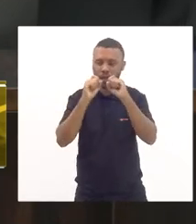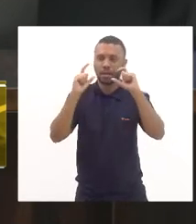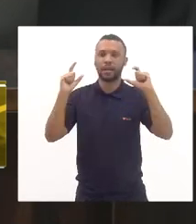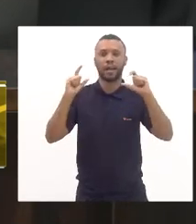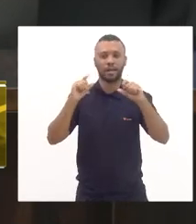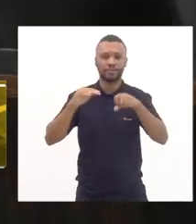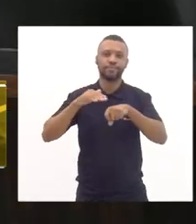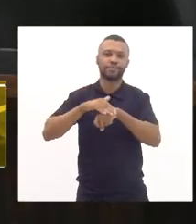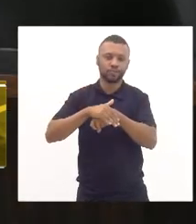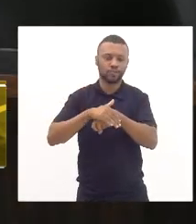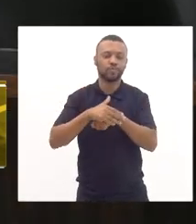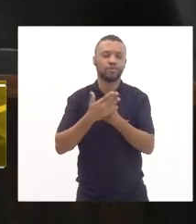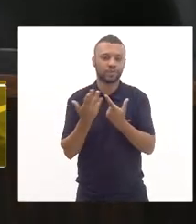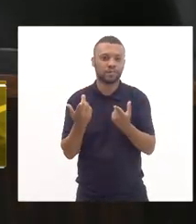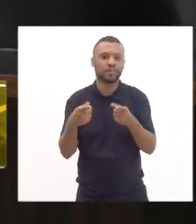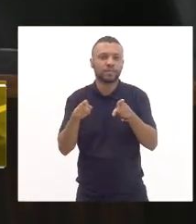é como vocês me falaram também, né, vocês